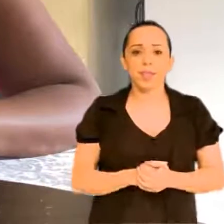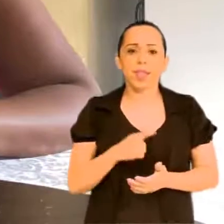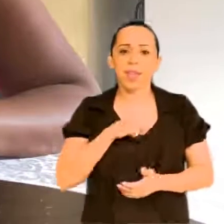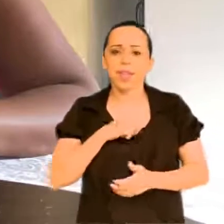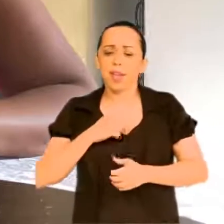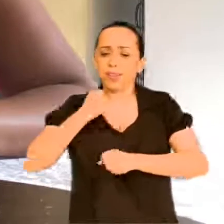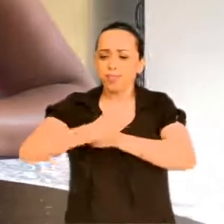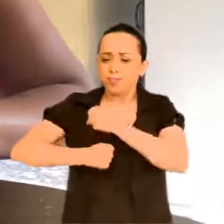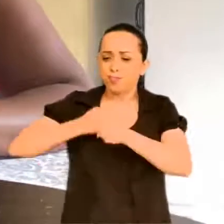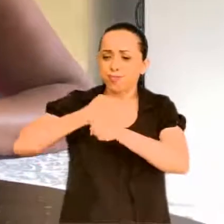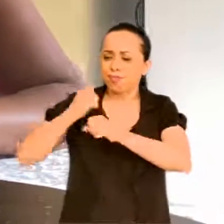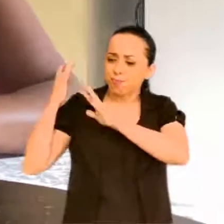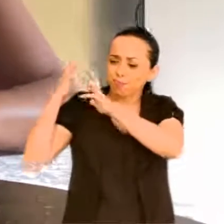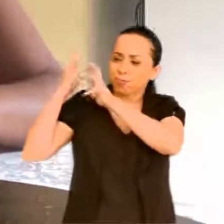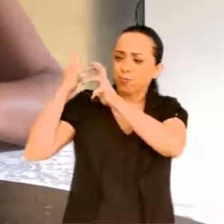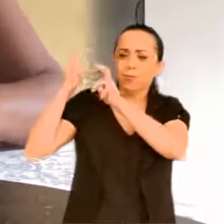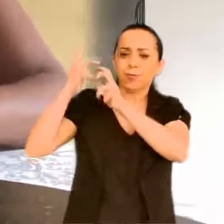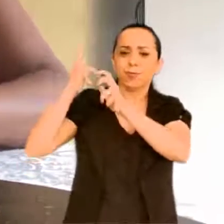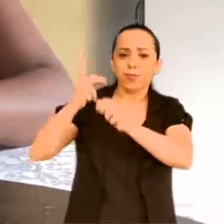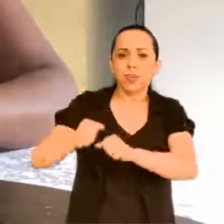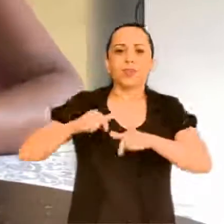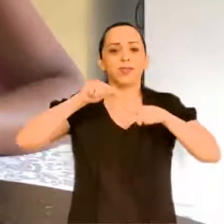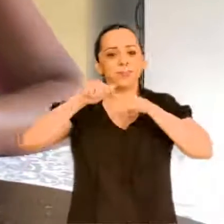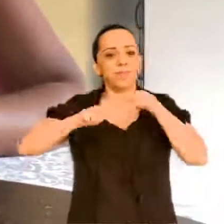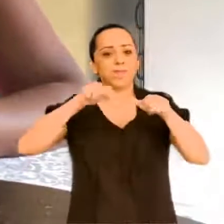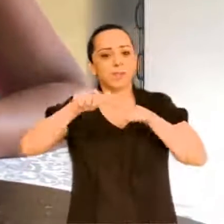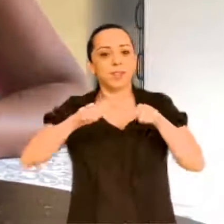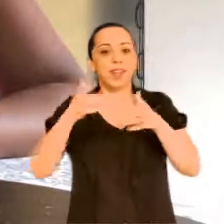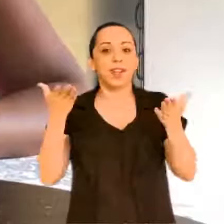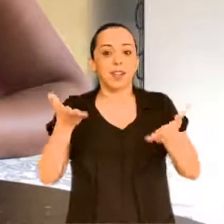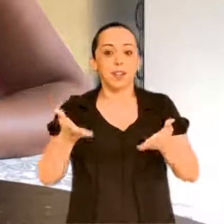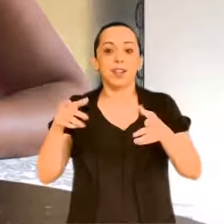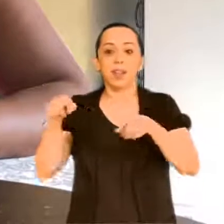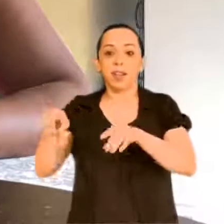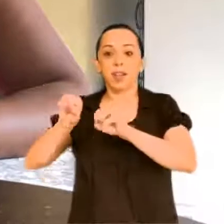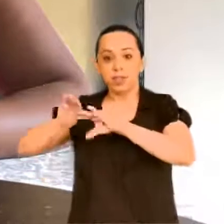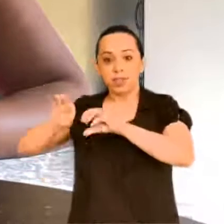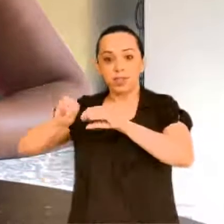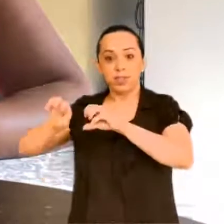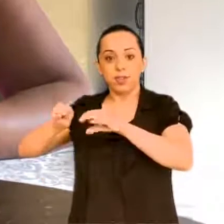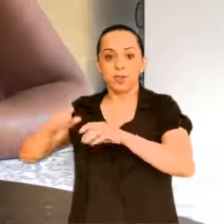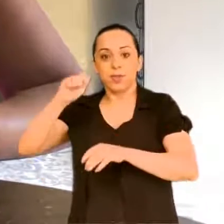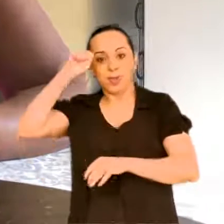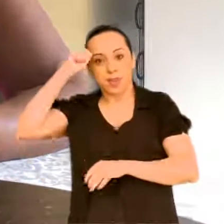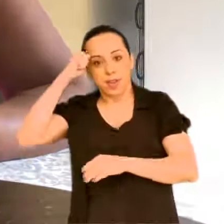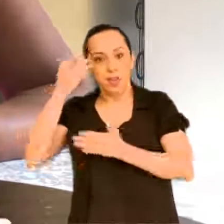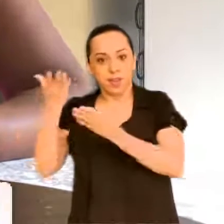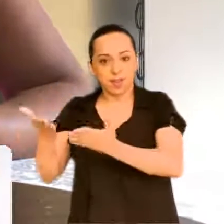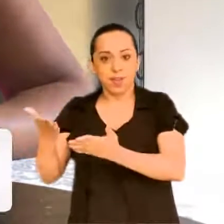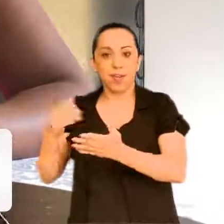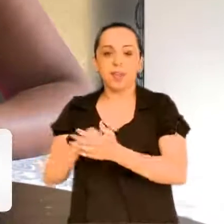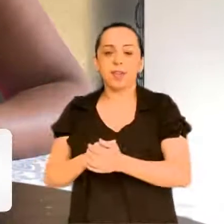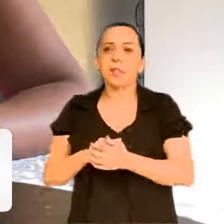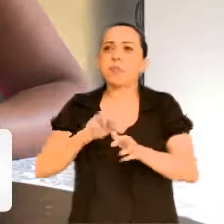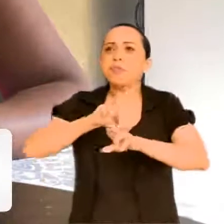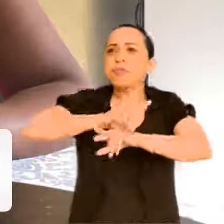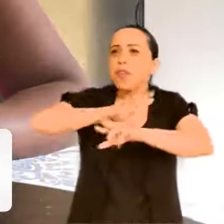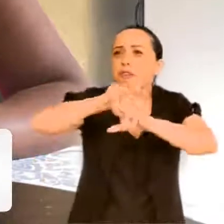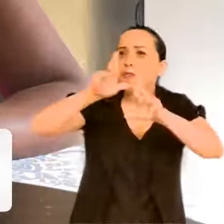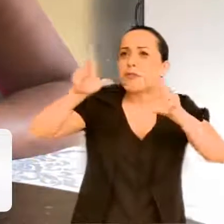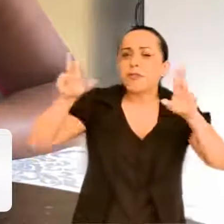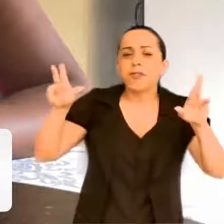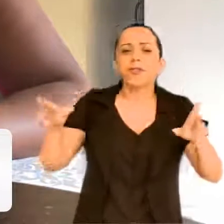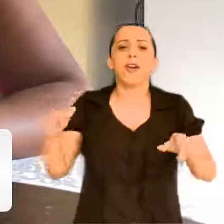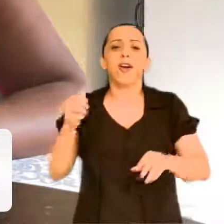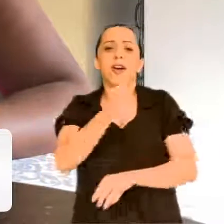certeza. Eu tenho muitos anos que eu desenvolvo este trabalho e na Educafro nós temos